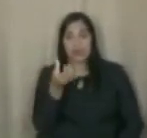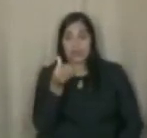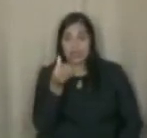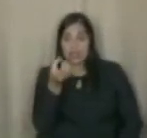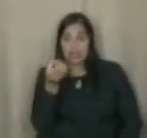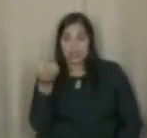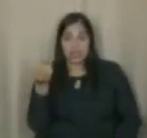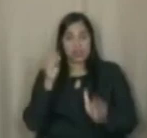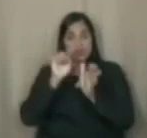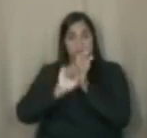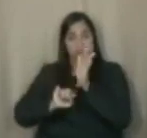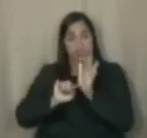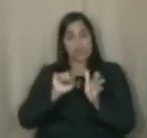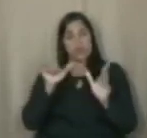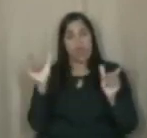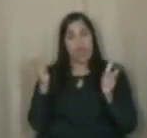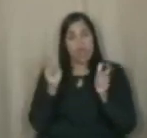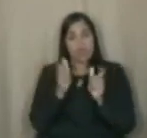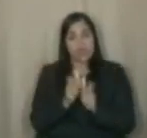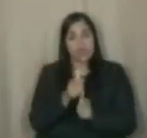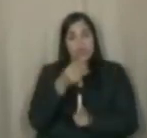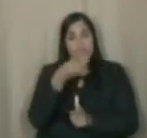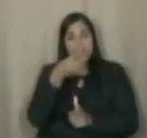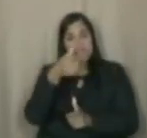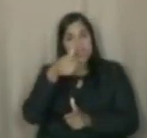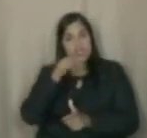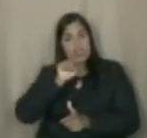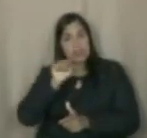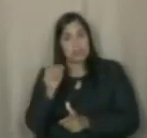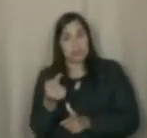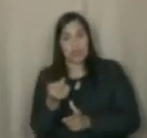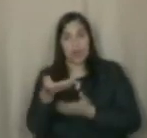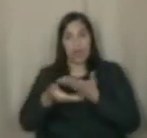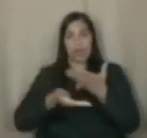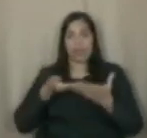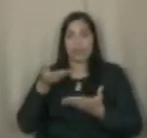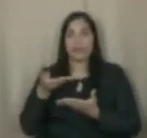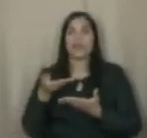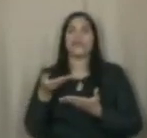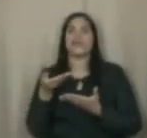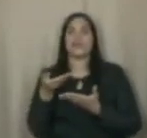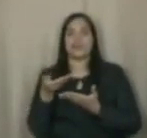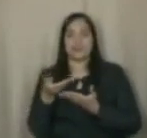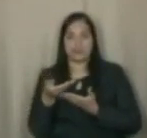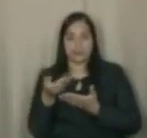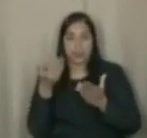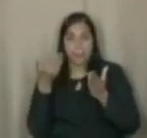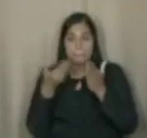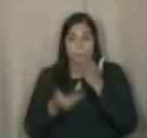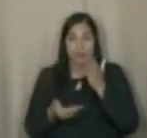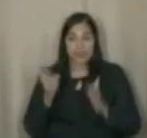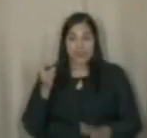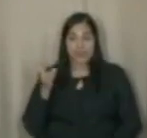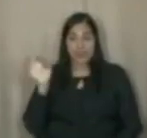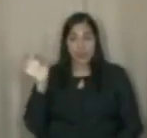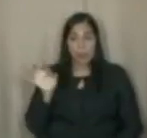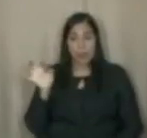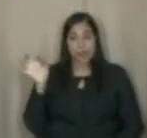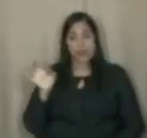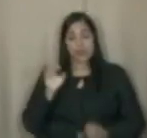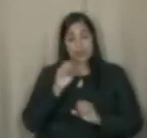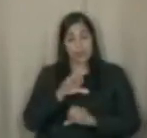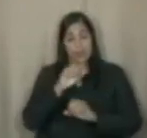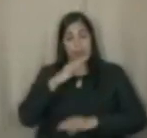uma redução de 37 mil atendimentos em atividades físicas e recreativas. A perda dos 5% para a educação profissional,